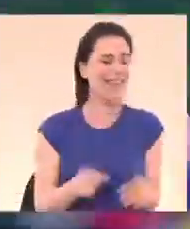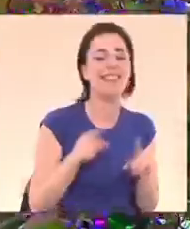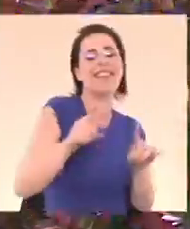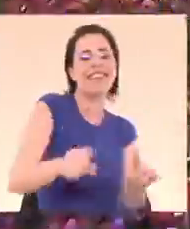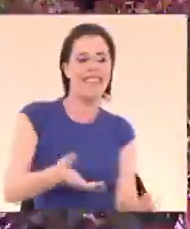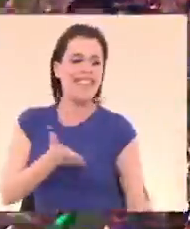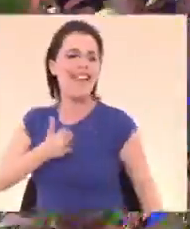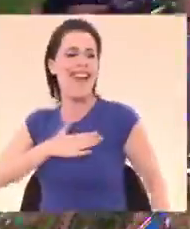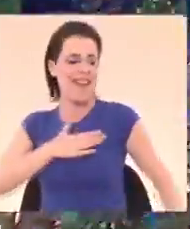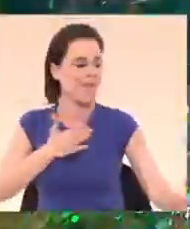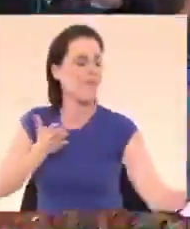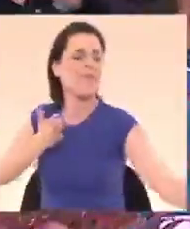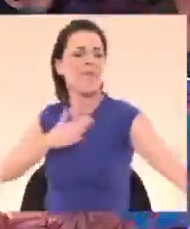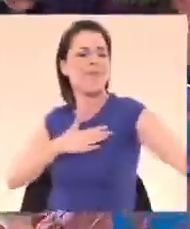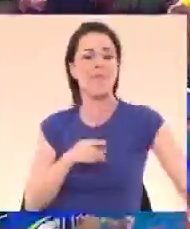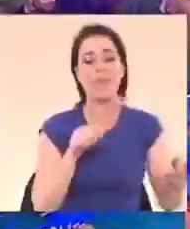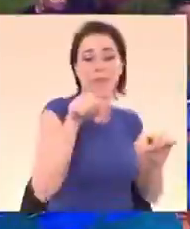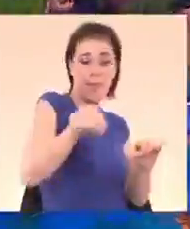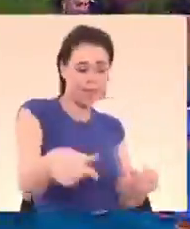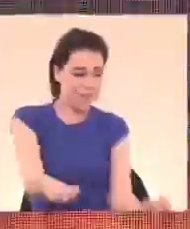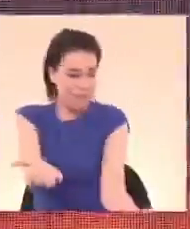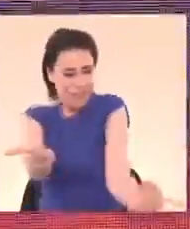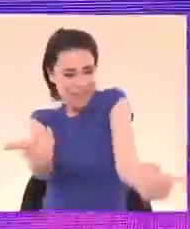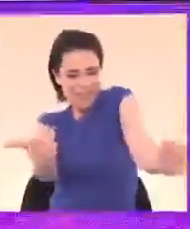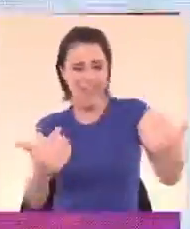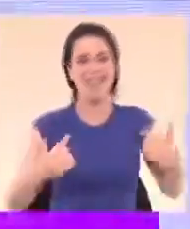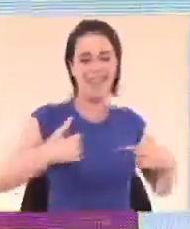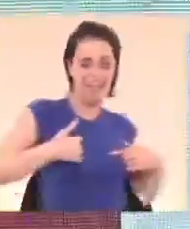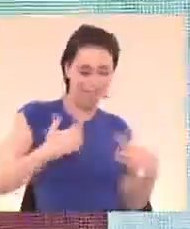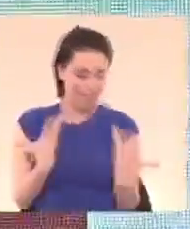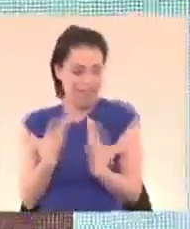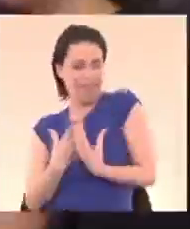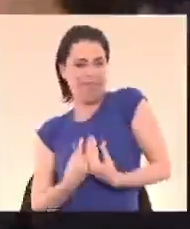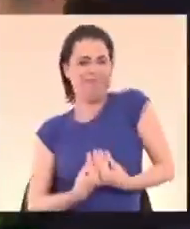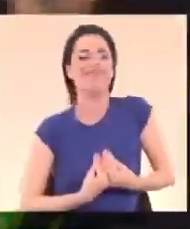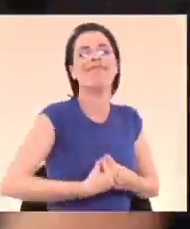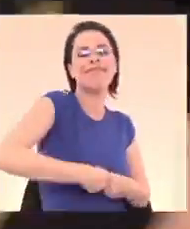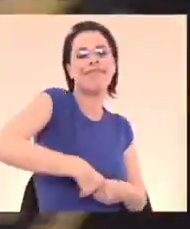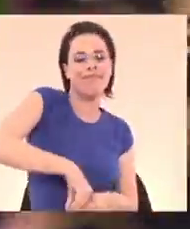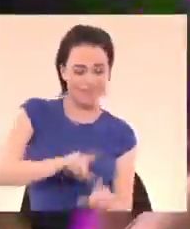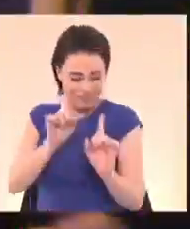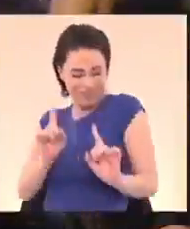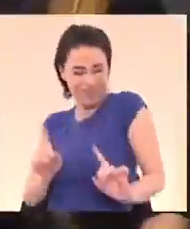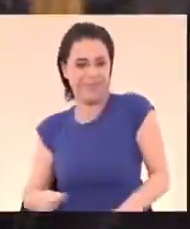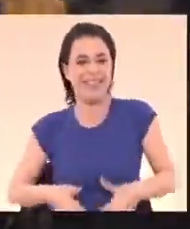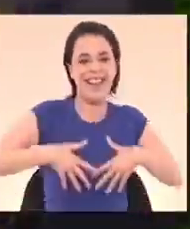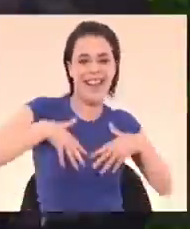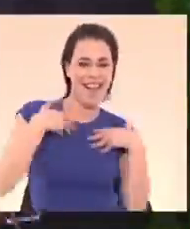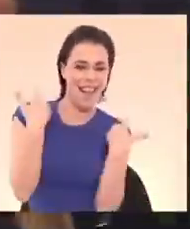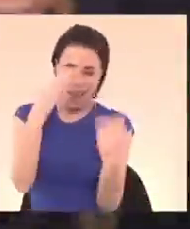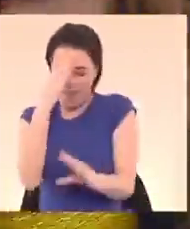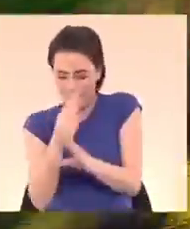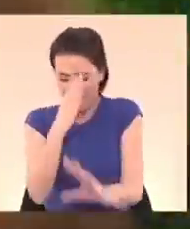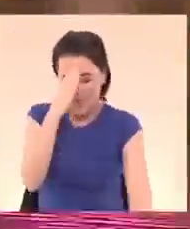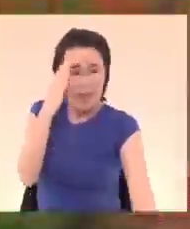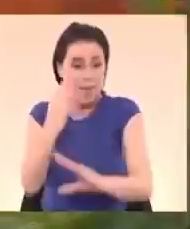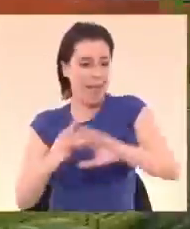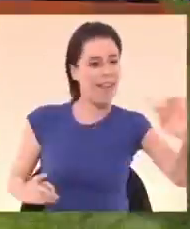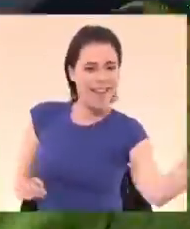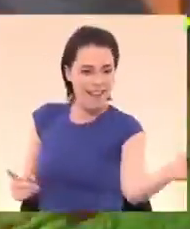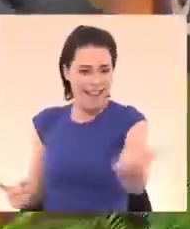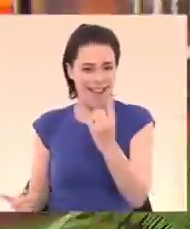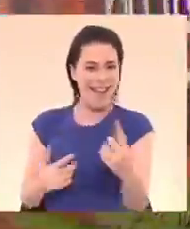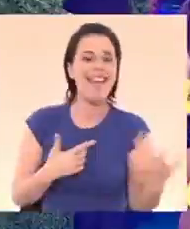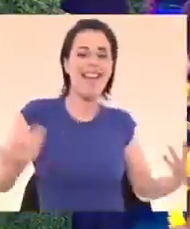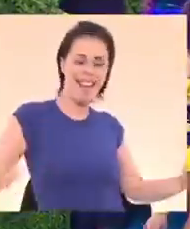ti meu coração, quando tu vieres vou me envolver nessa doce paixão. Quando tu